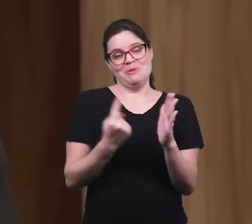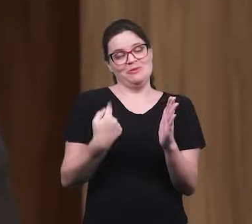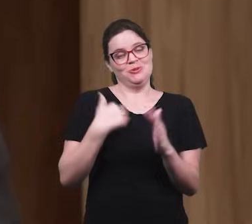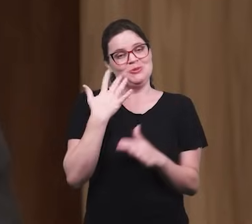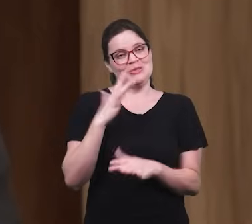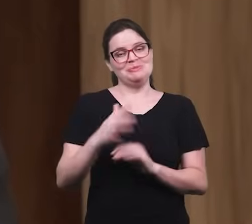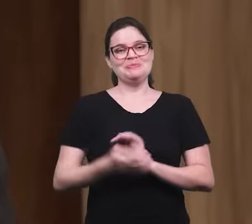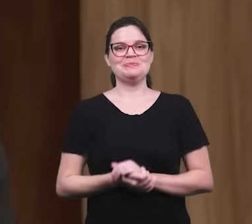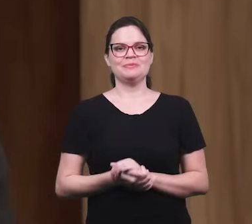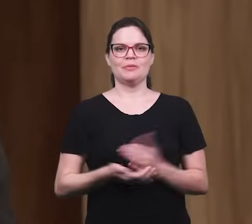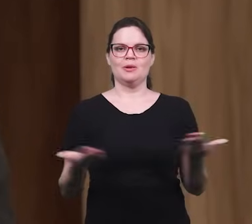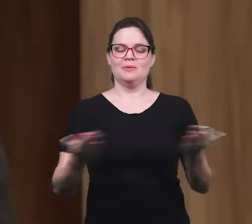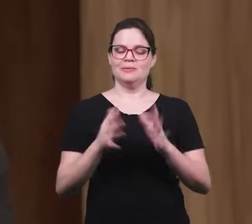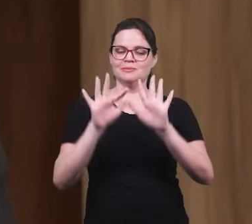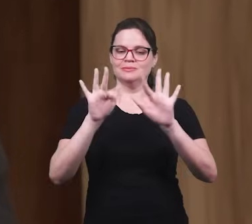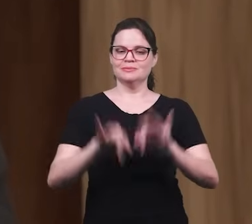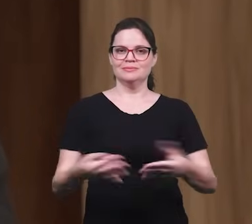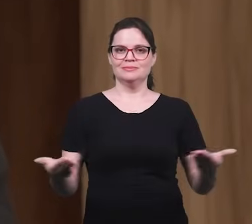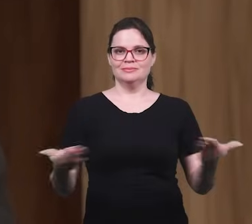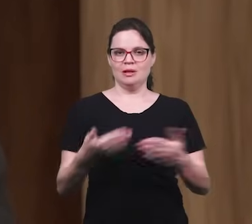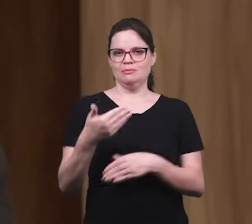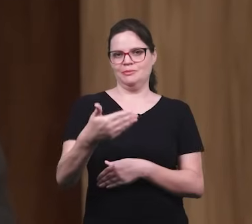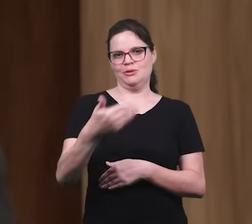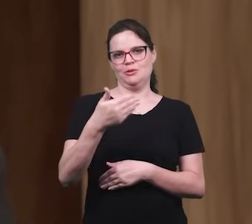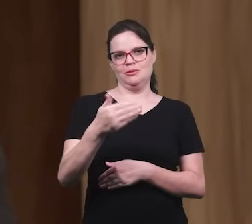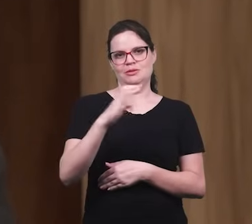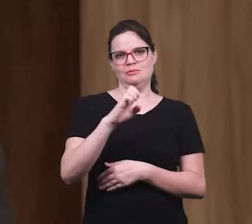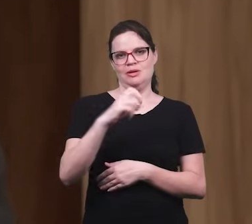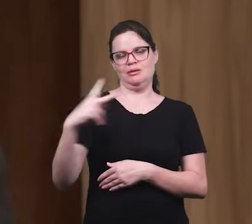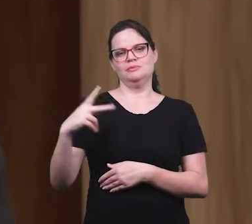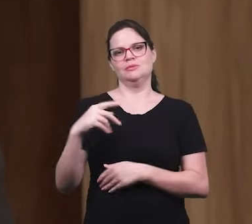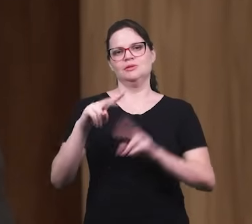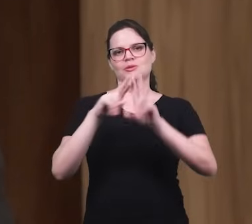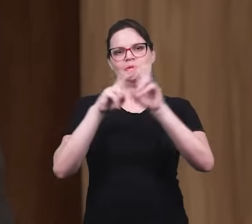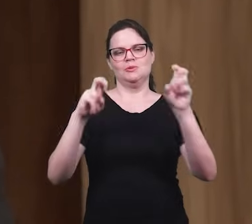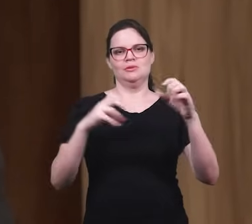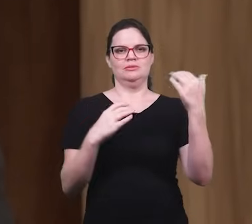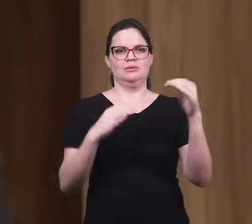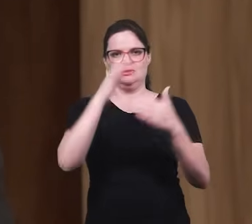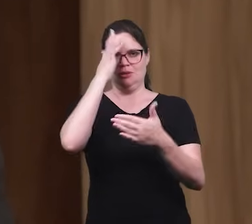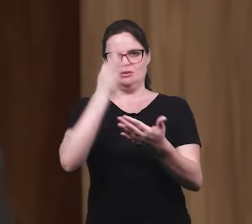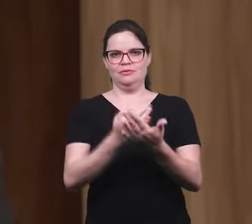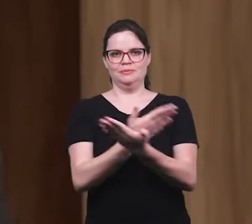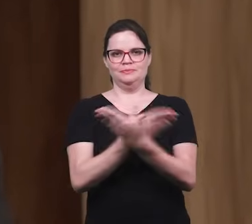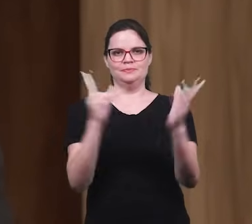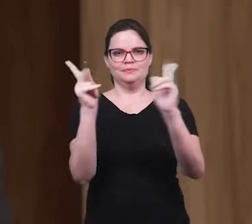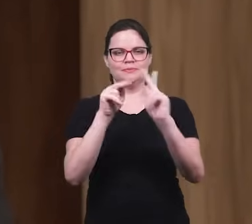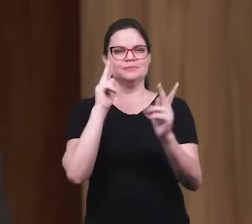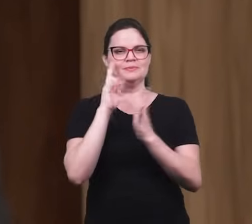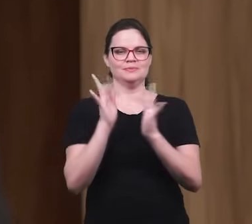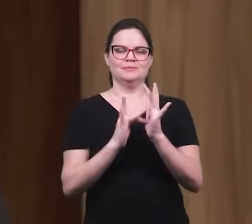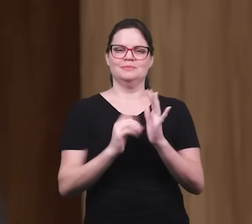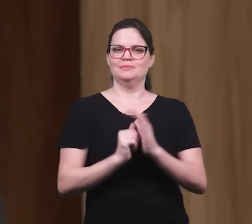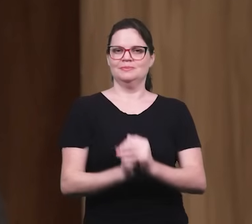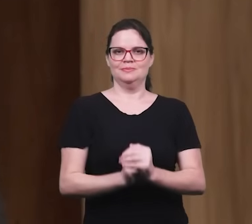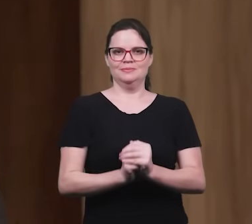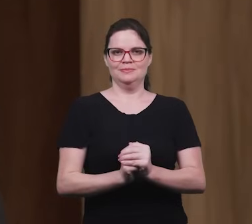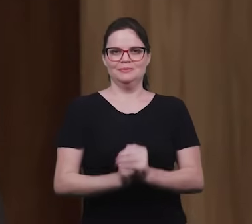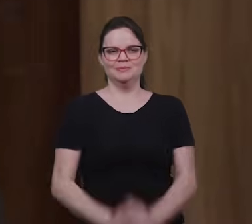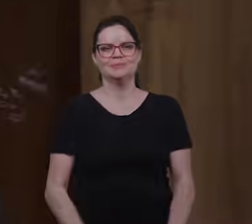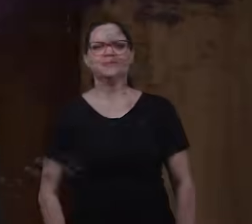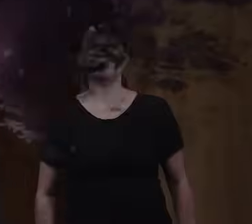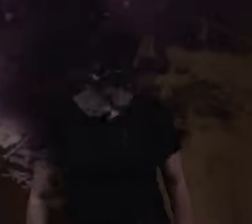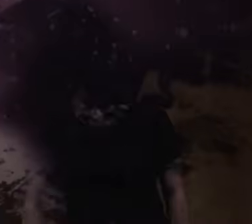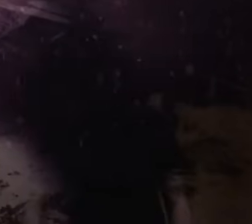vez. Nós encerramos aqui até o nosso próximo episódio do programa Ciência e Fé a todos. A paz do Senhor Jesus.